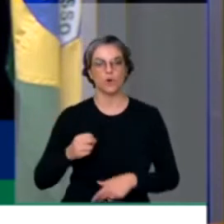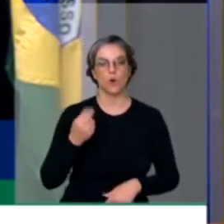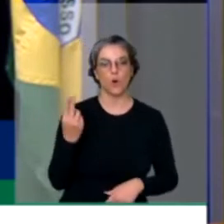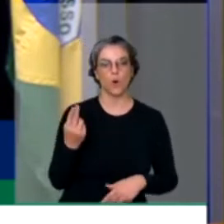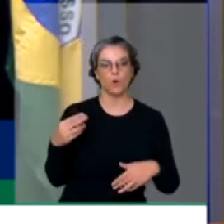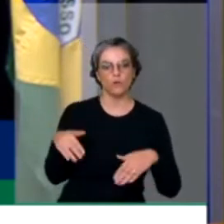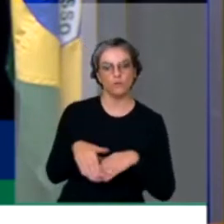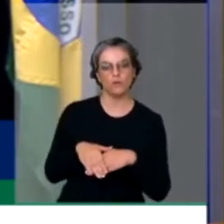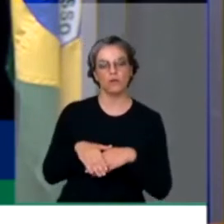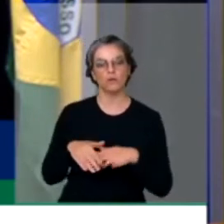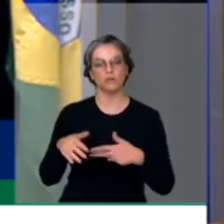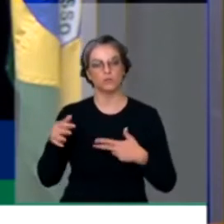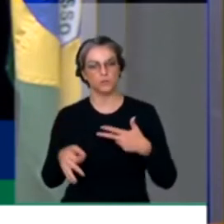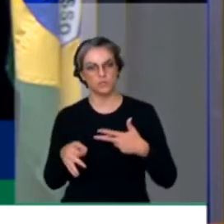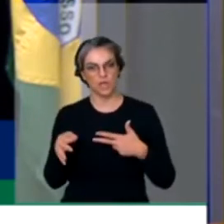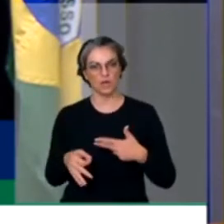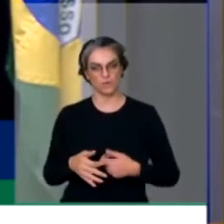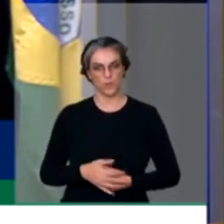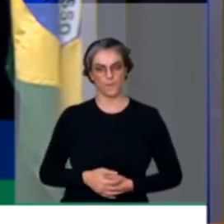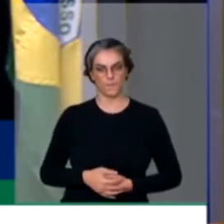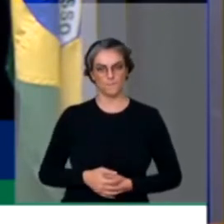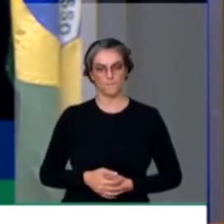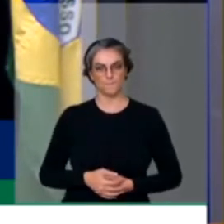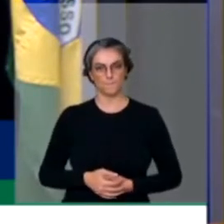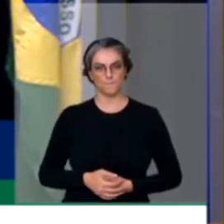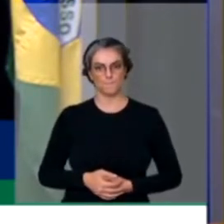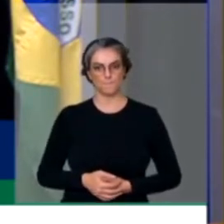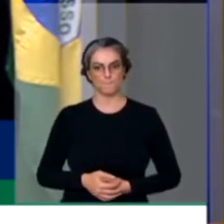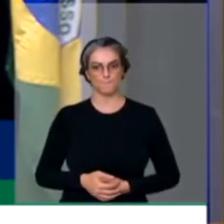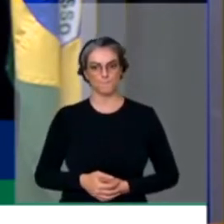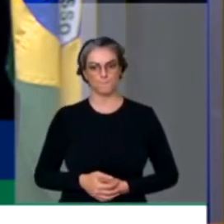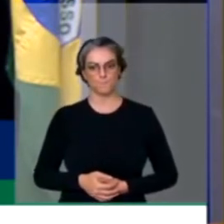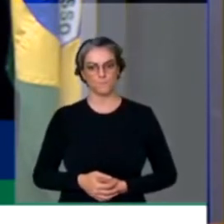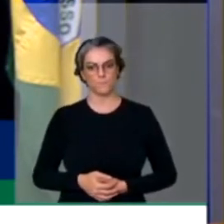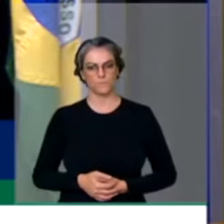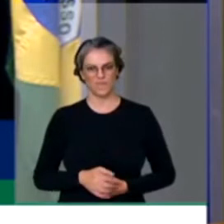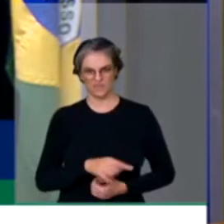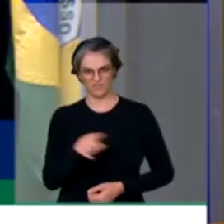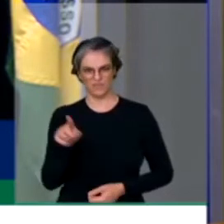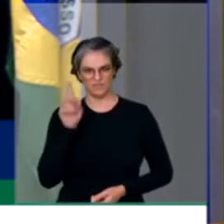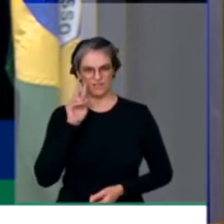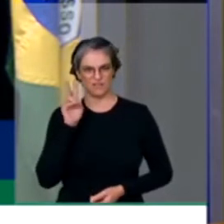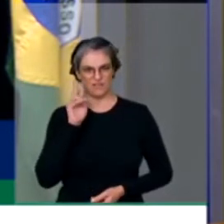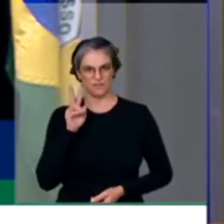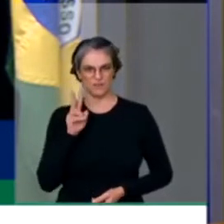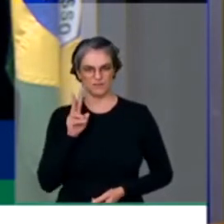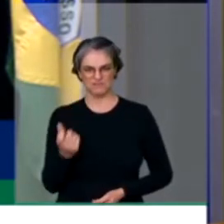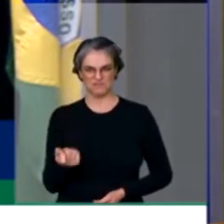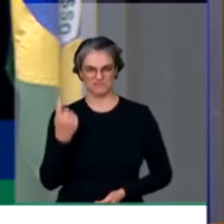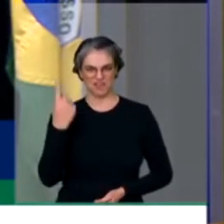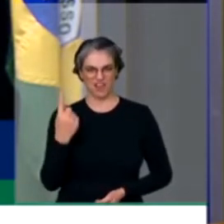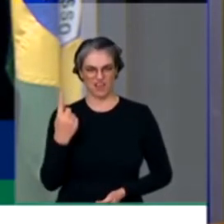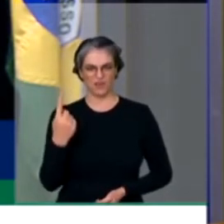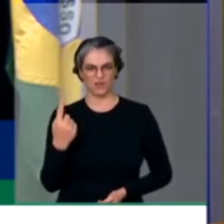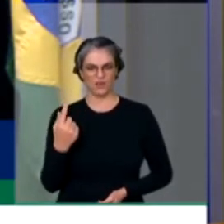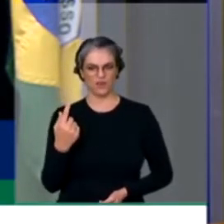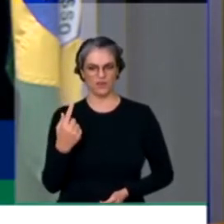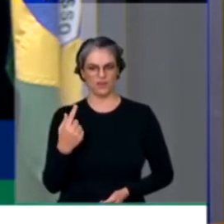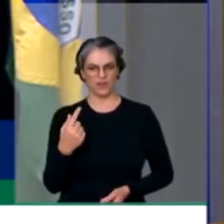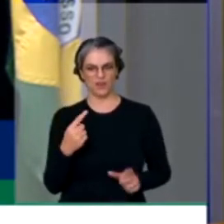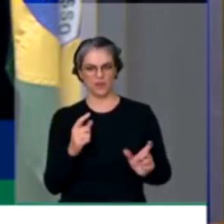e submisso ao judiciário. Alguns de vocês devem ter estranhado o uso